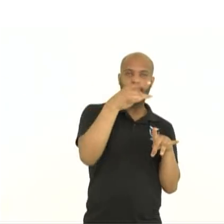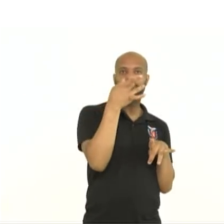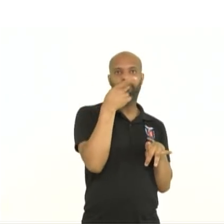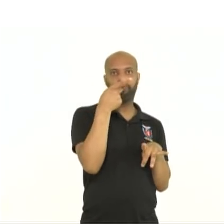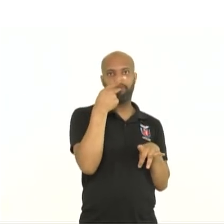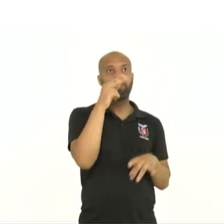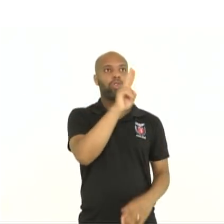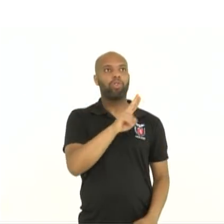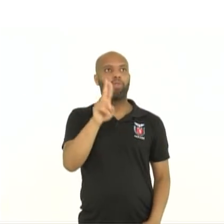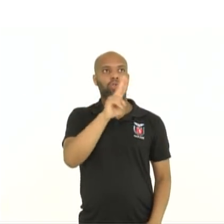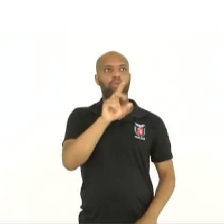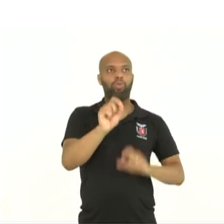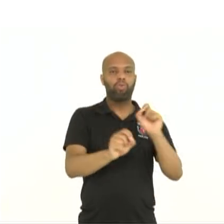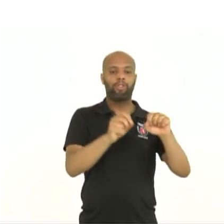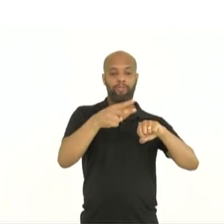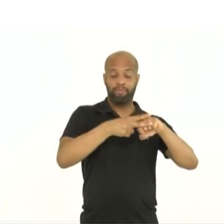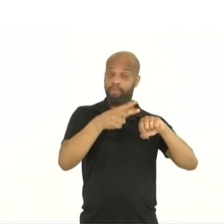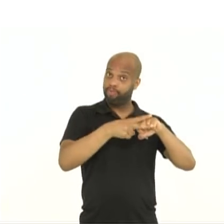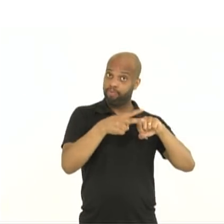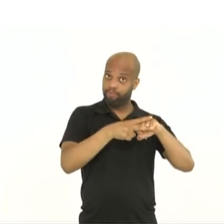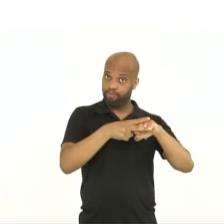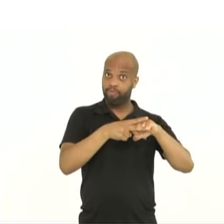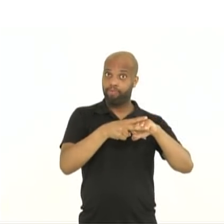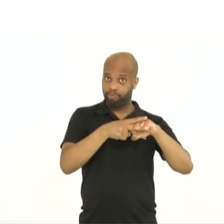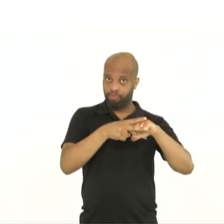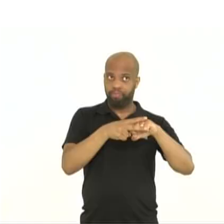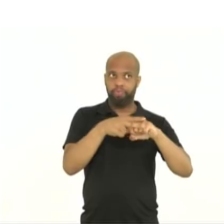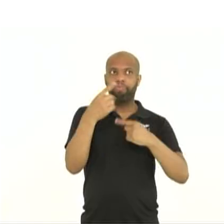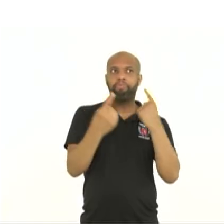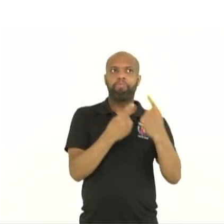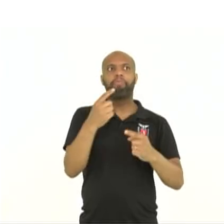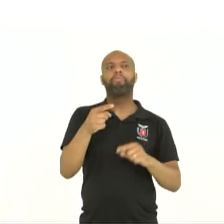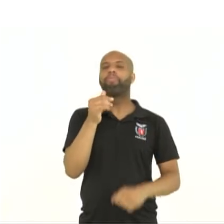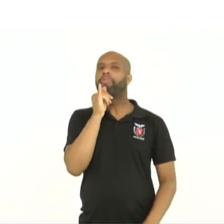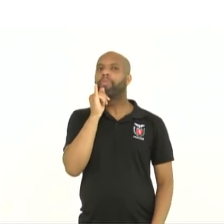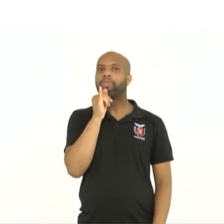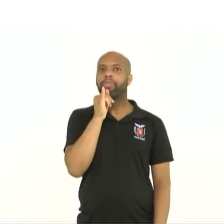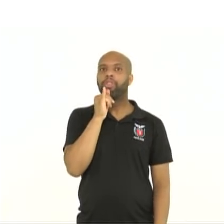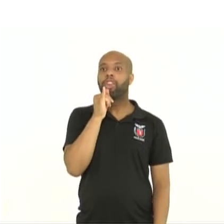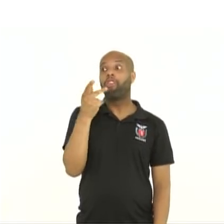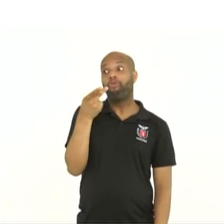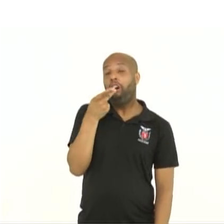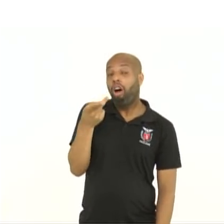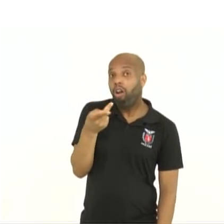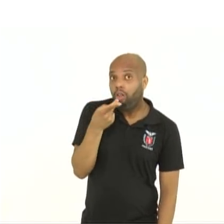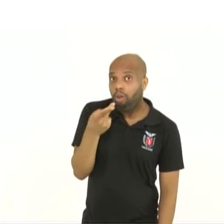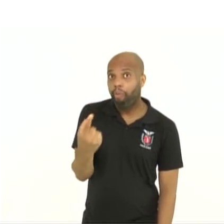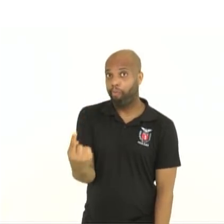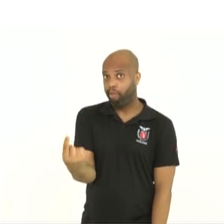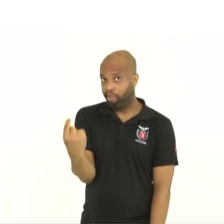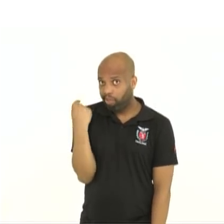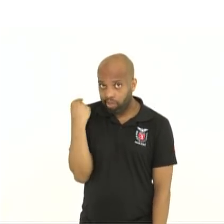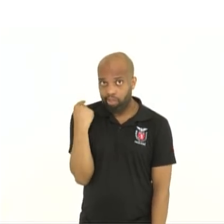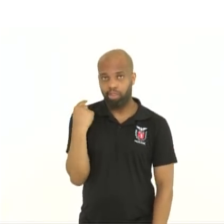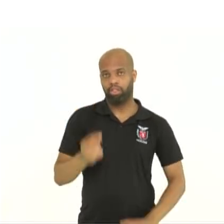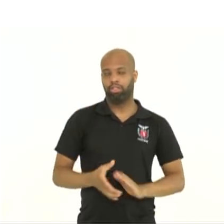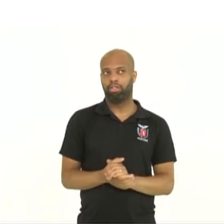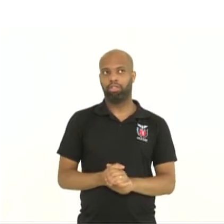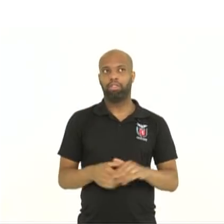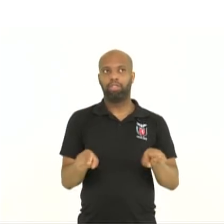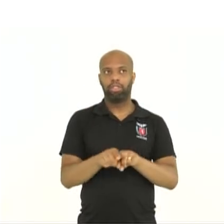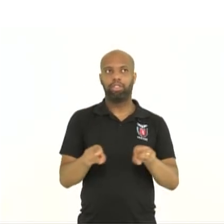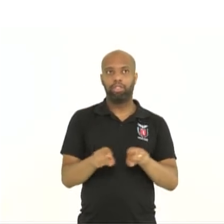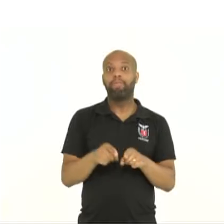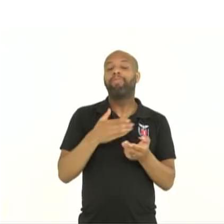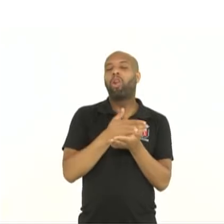personagens, usando um verbo de elocução. Quais são esses verbos? Por exemplo, disse, falou, tá?